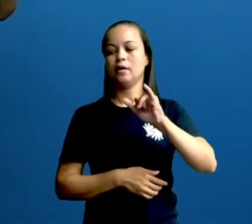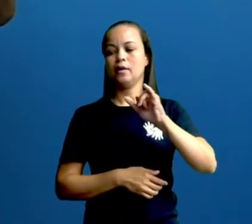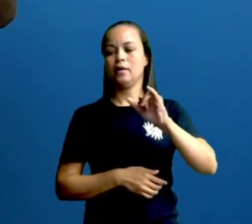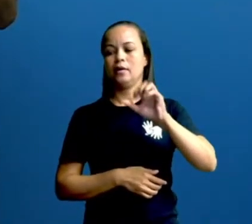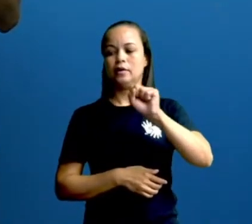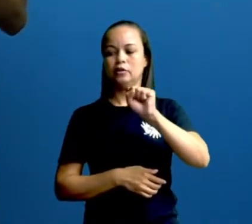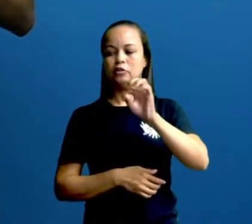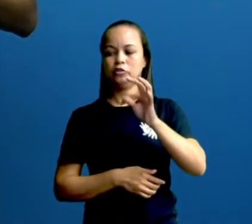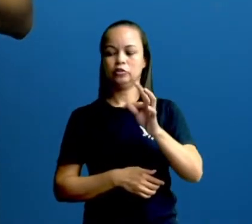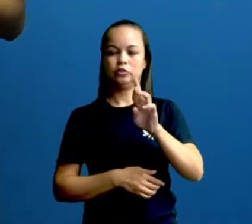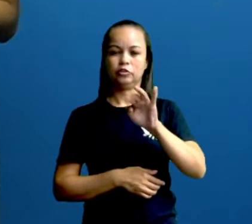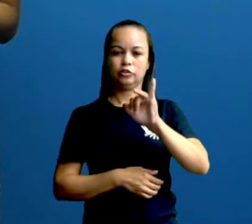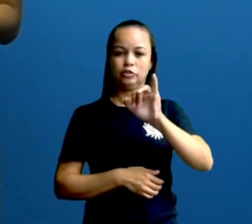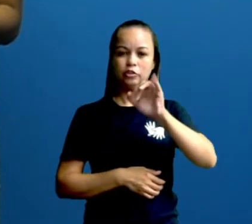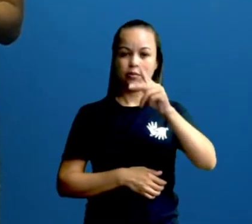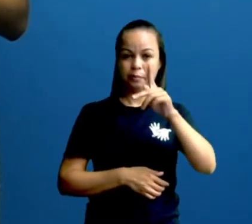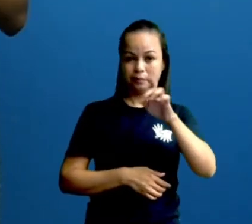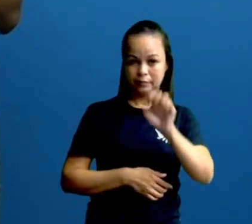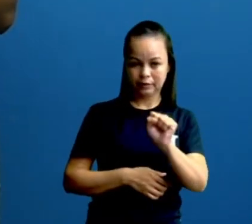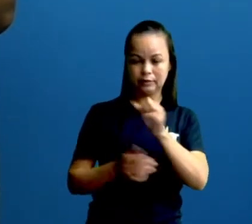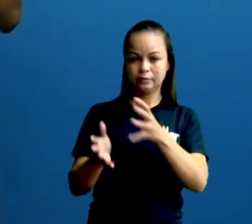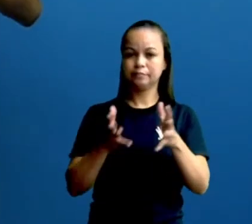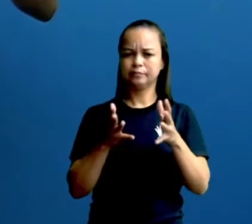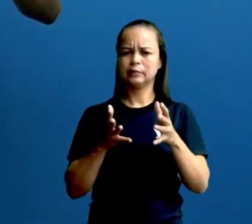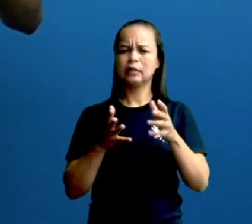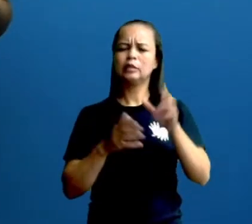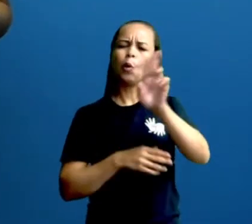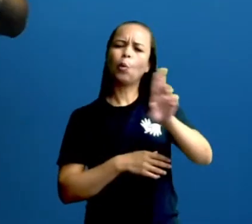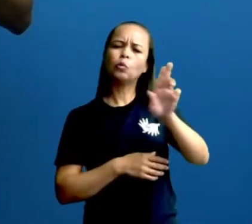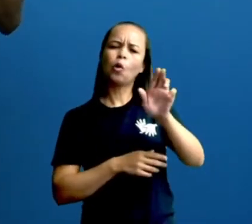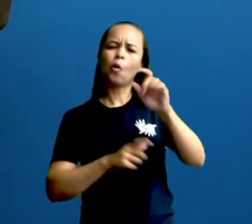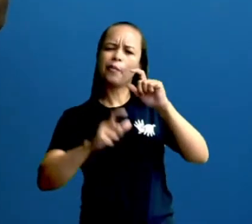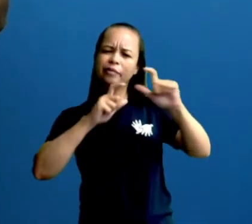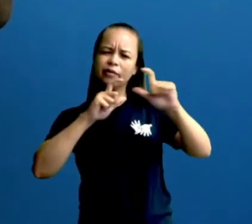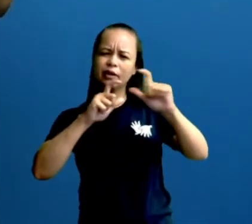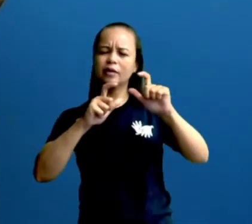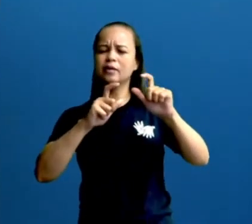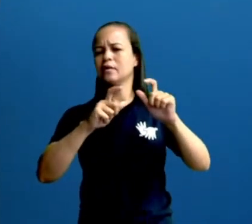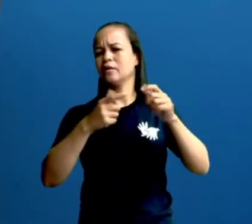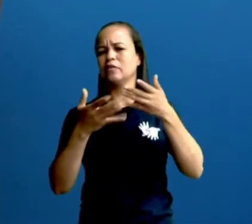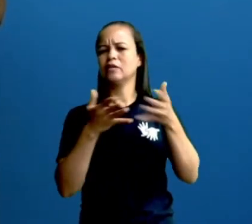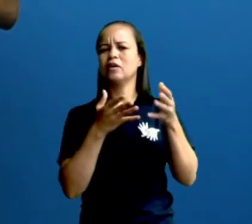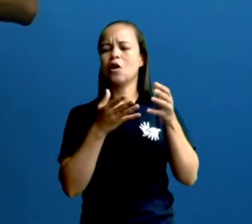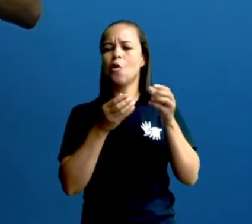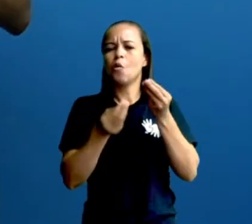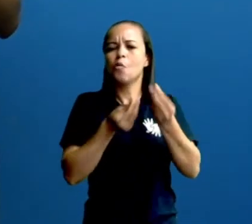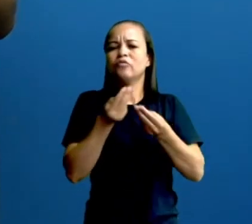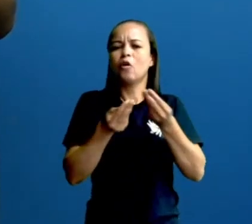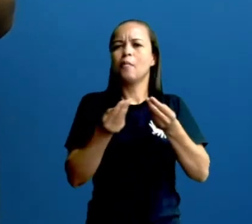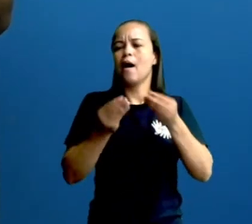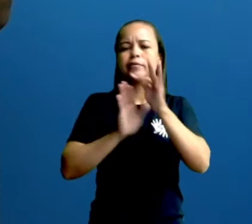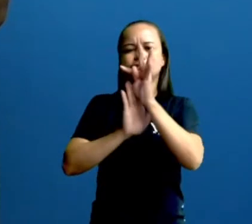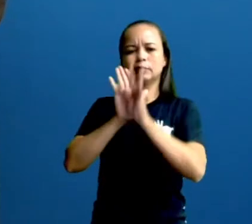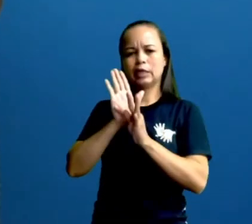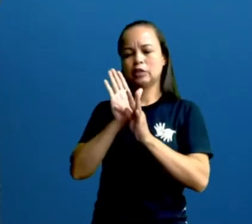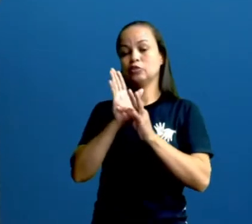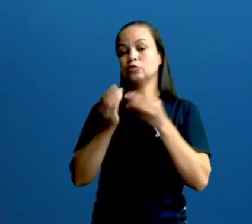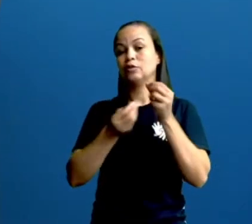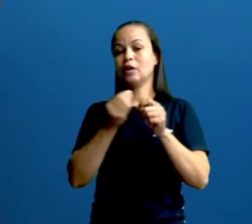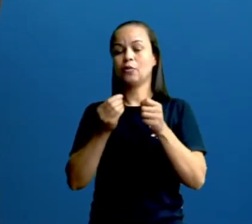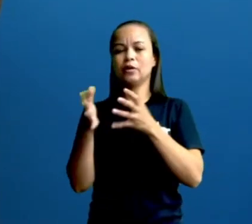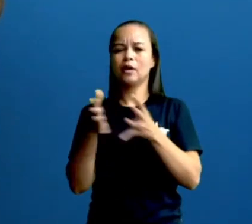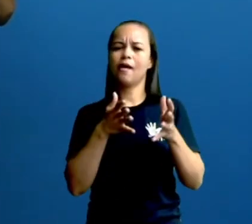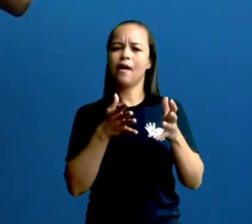Gente, primeiro a gente vai saber o nome. O nome tirinha remete ao quê? Ao formato do texto, que parece o quê? Recorte